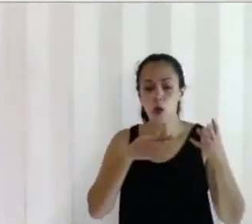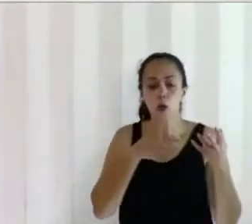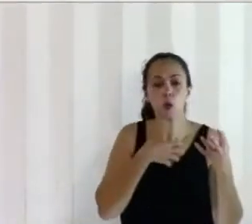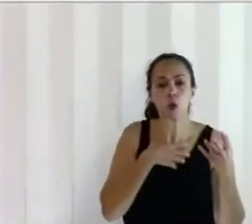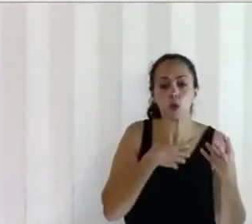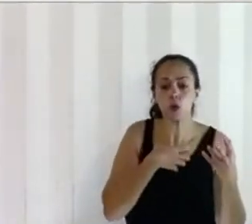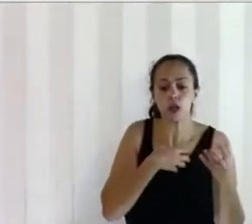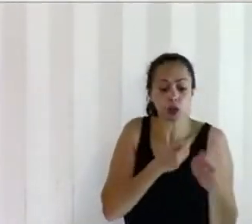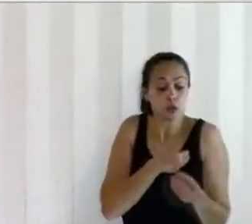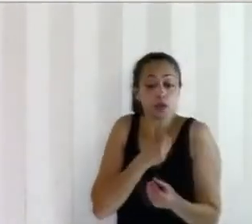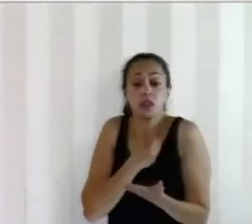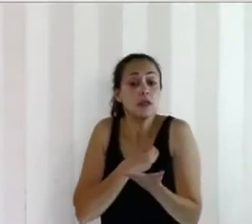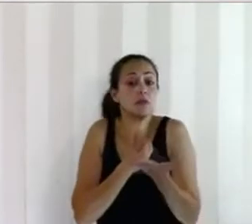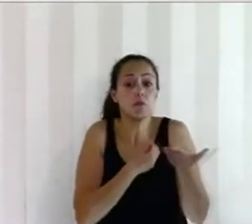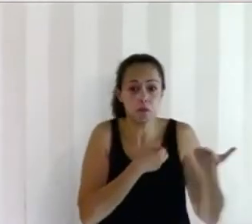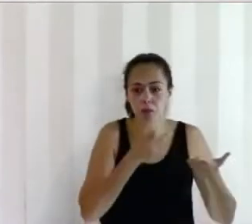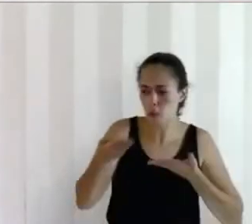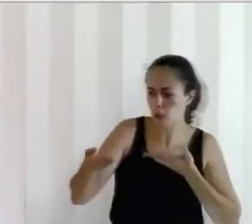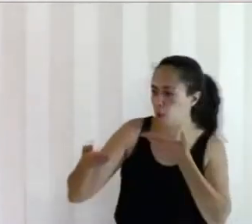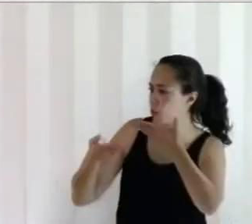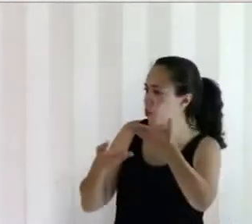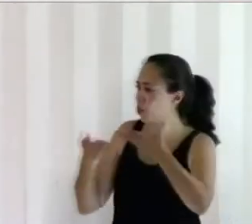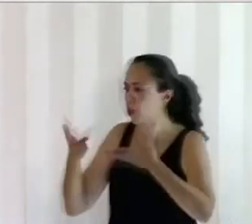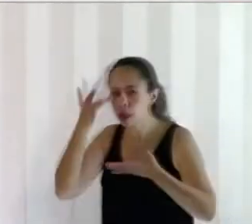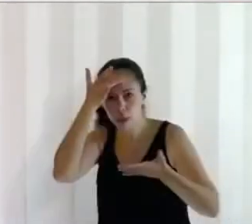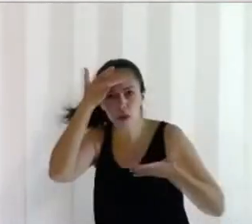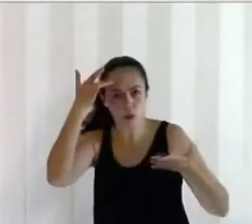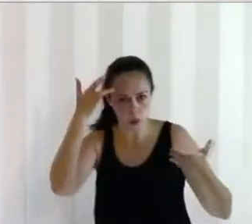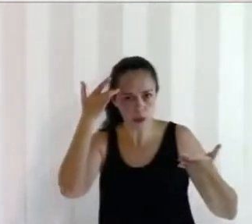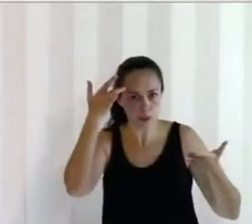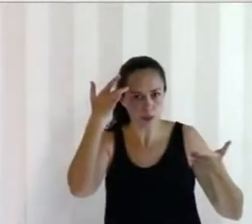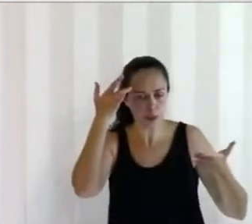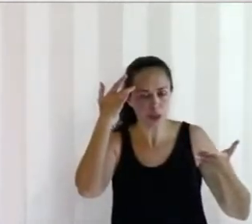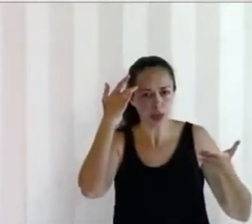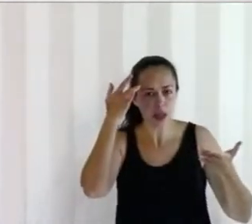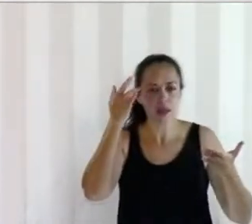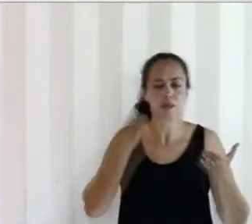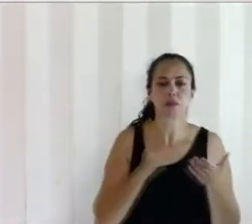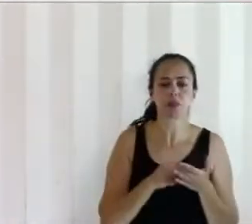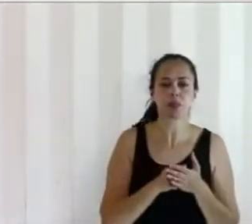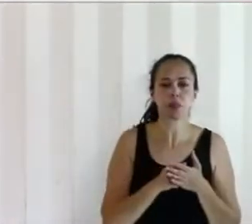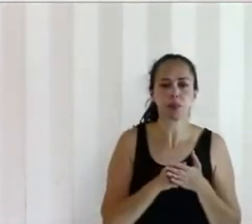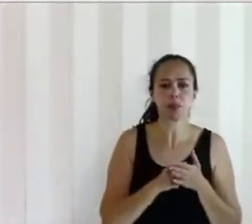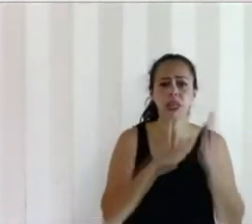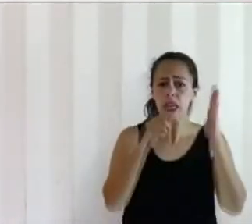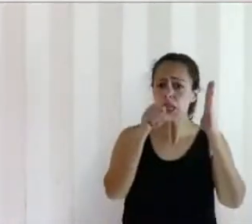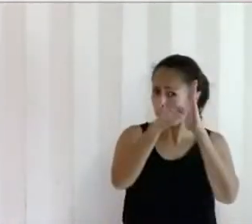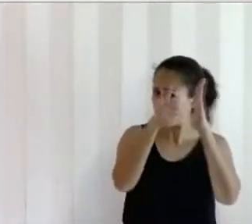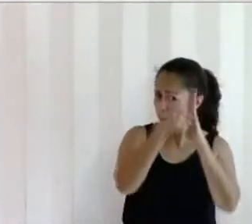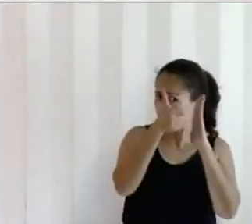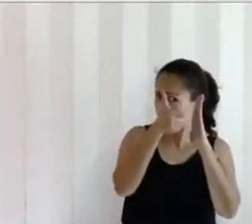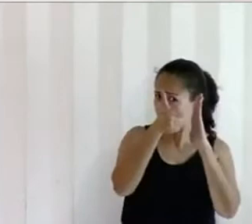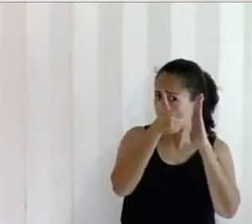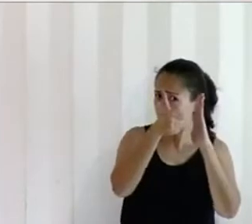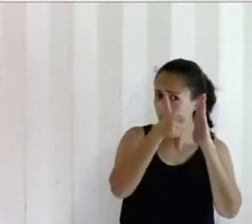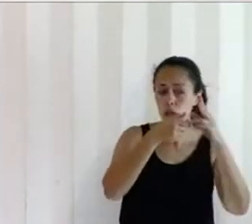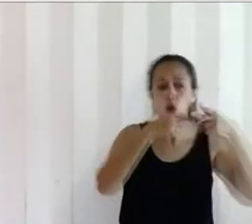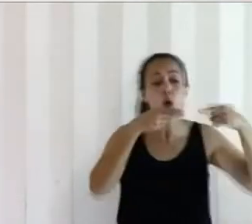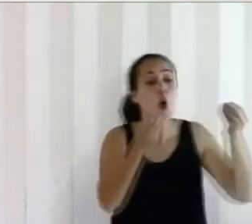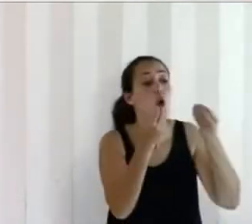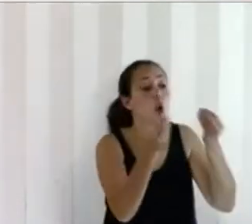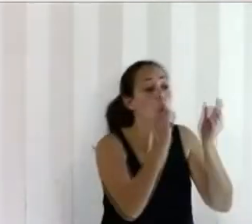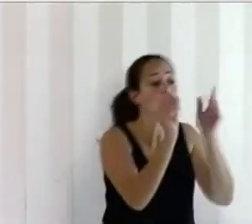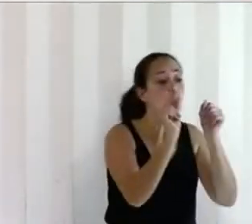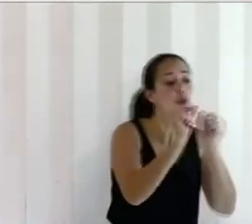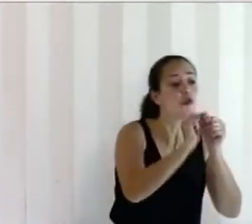se necessita mais da lei cerimonial. A lei civil era a vida na cultura e na sociedade.